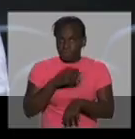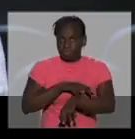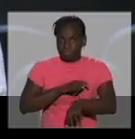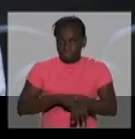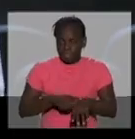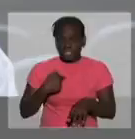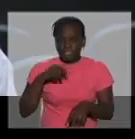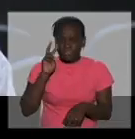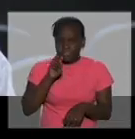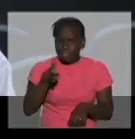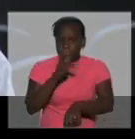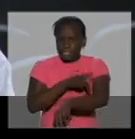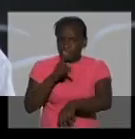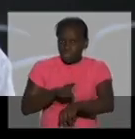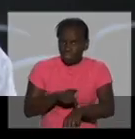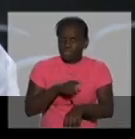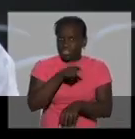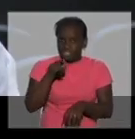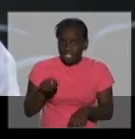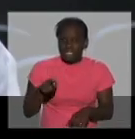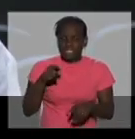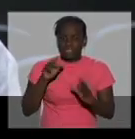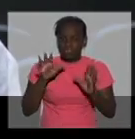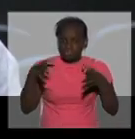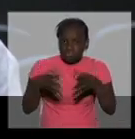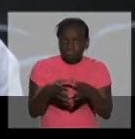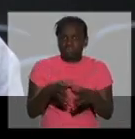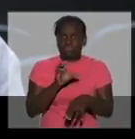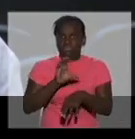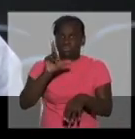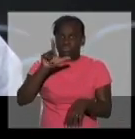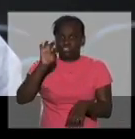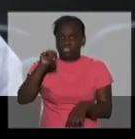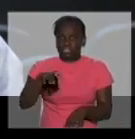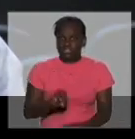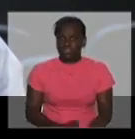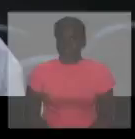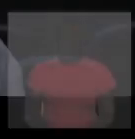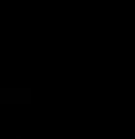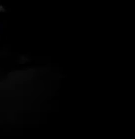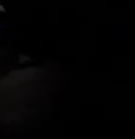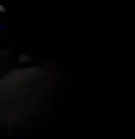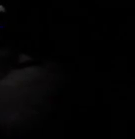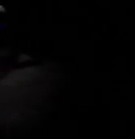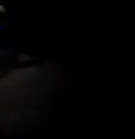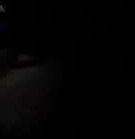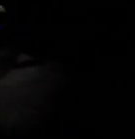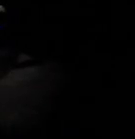étnico-raciais. Então, eu tenho um olhar pedagógico para esse acervo do Cultine.